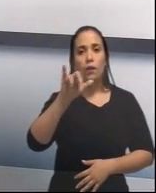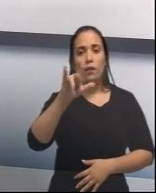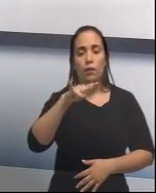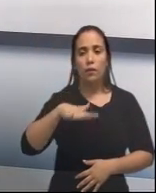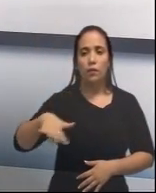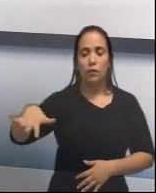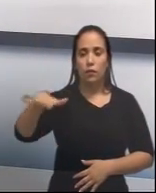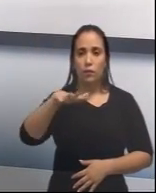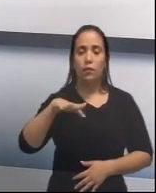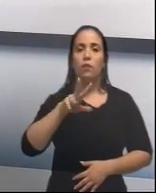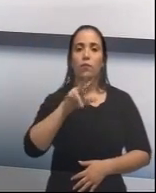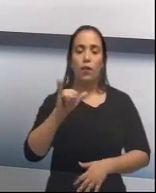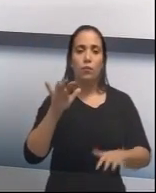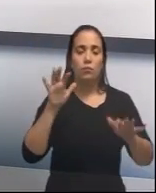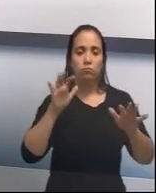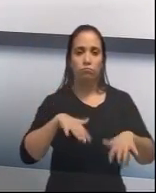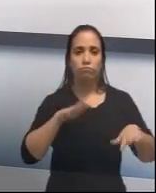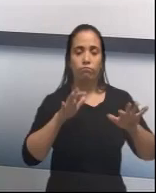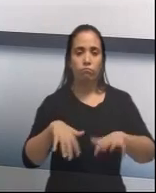sair aí